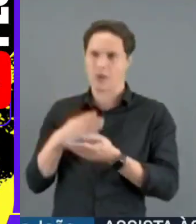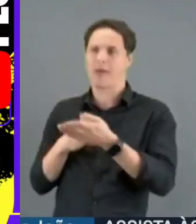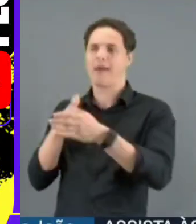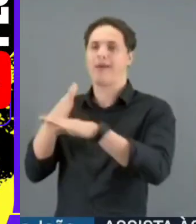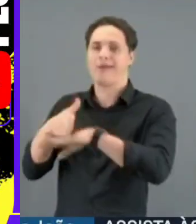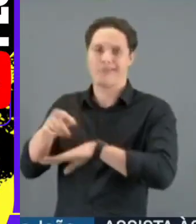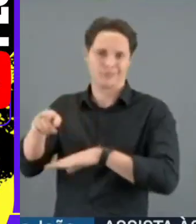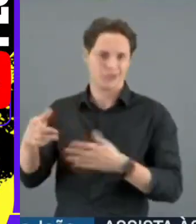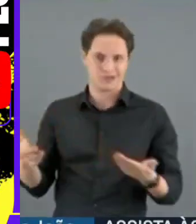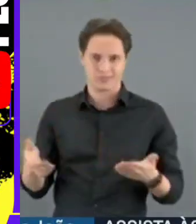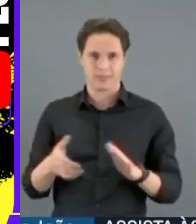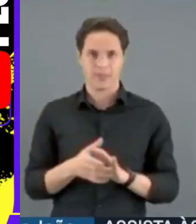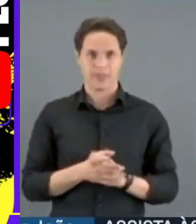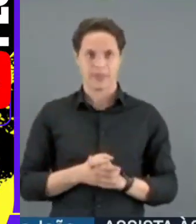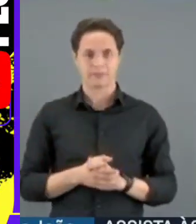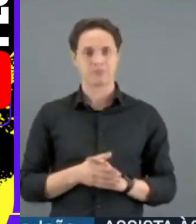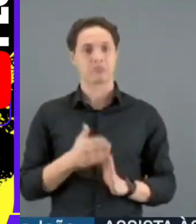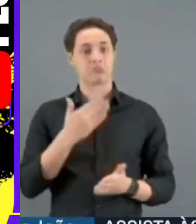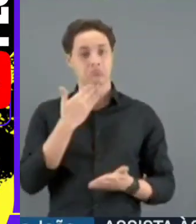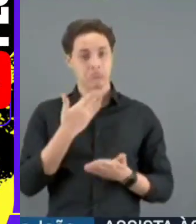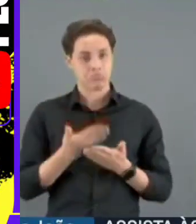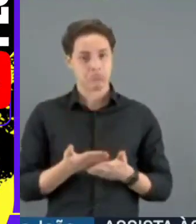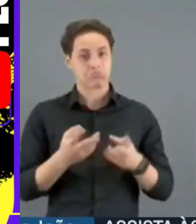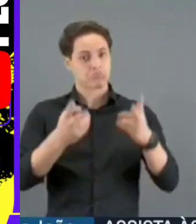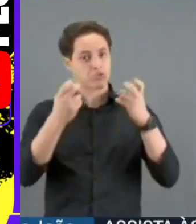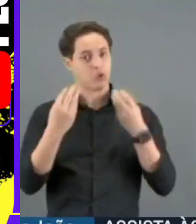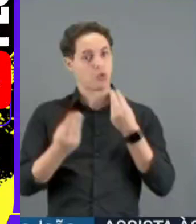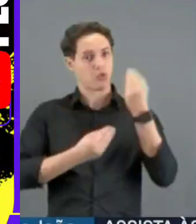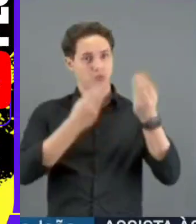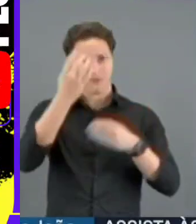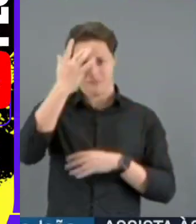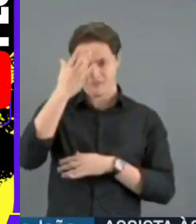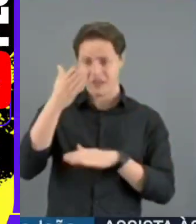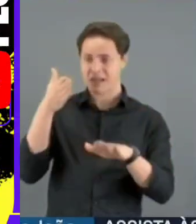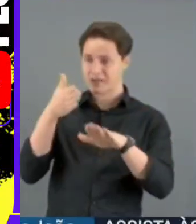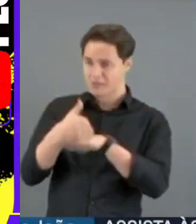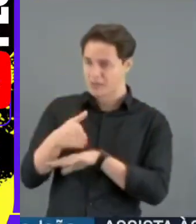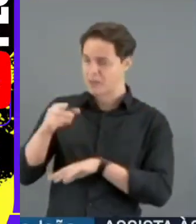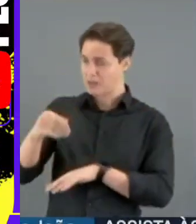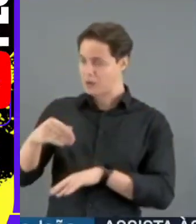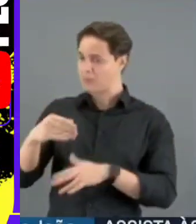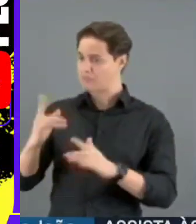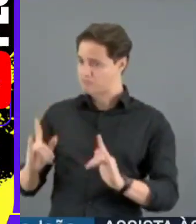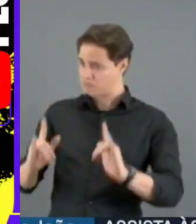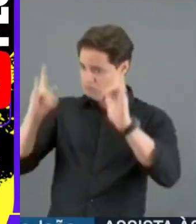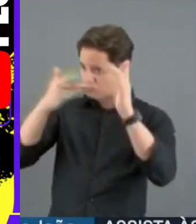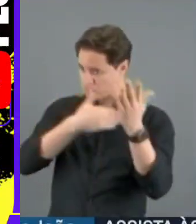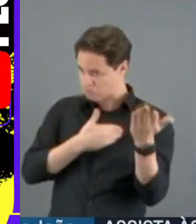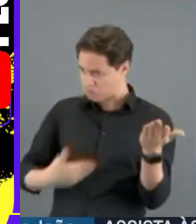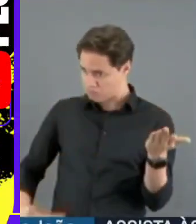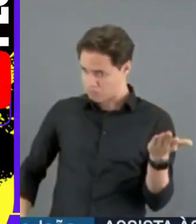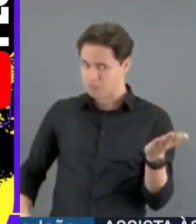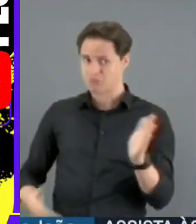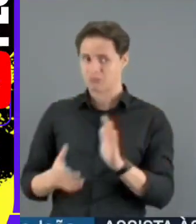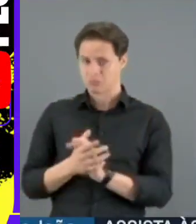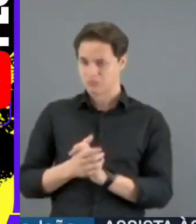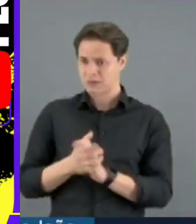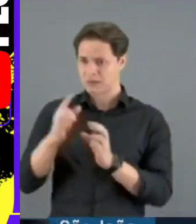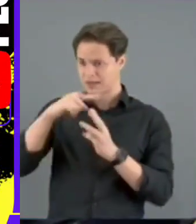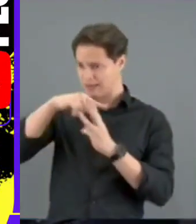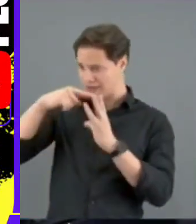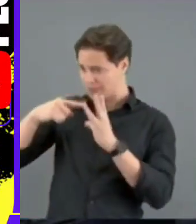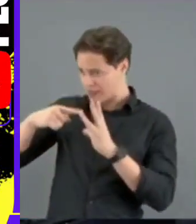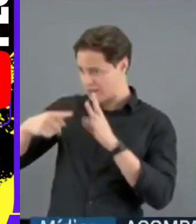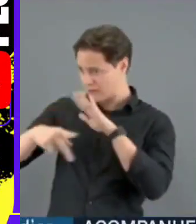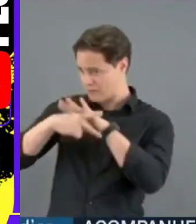prédios públicos. Impressionante como foi fácil adentrar os prédios públicos. Os três prédios